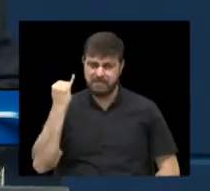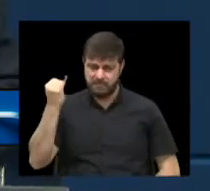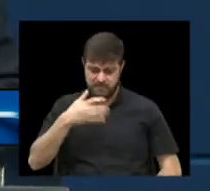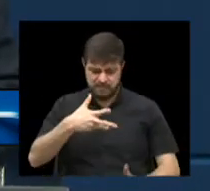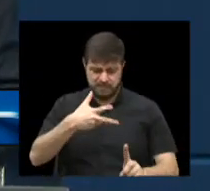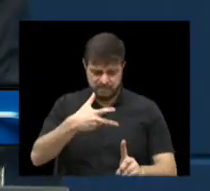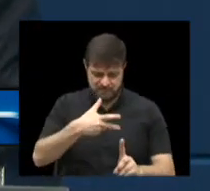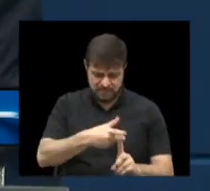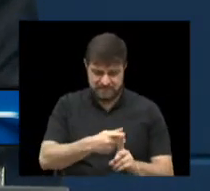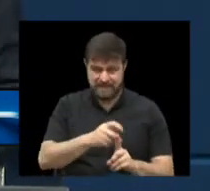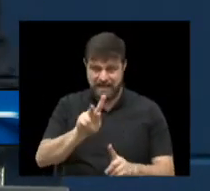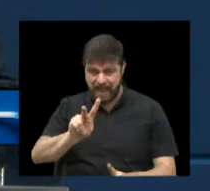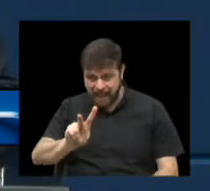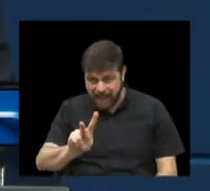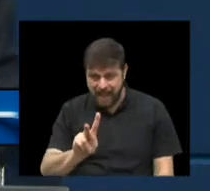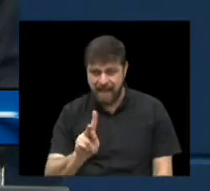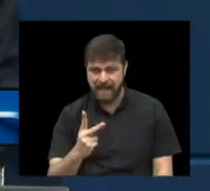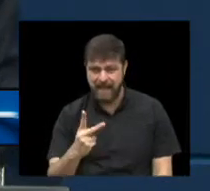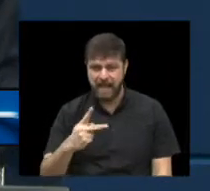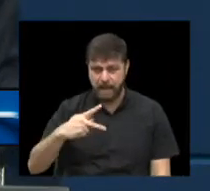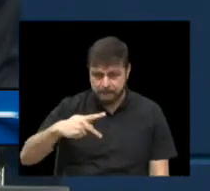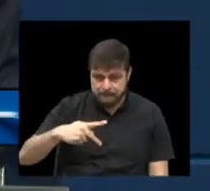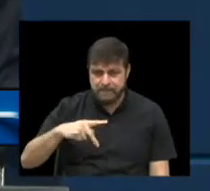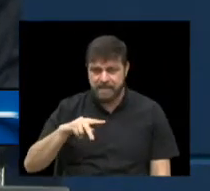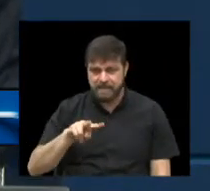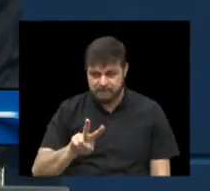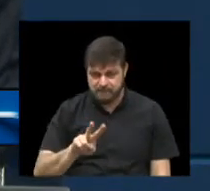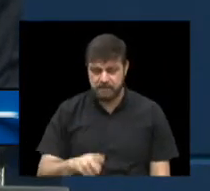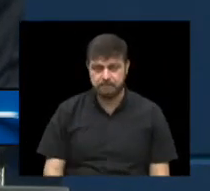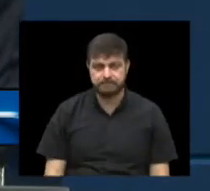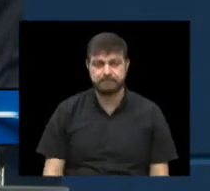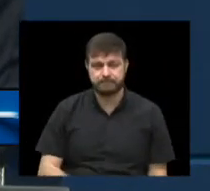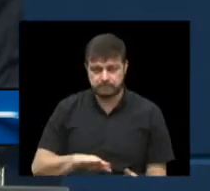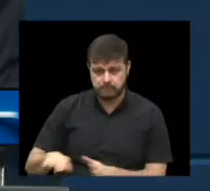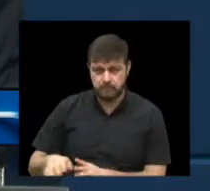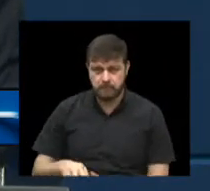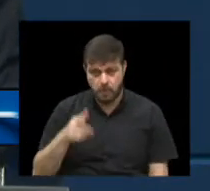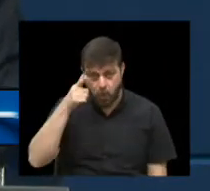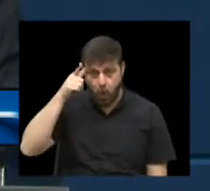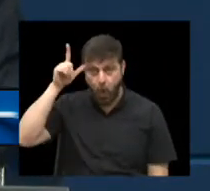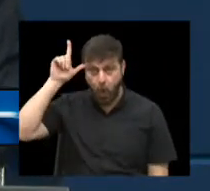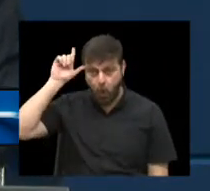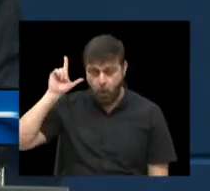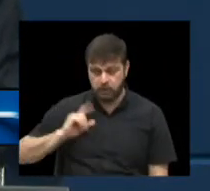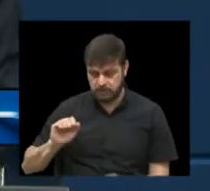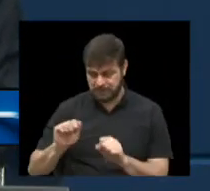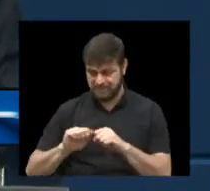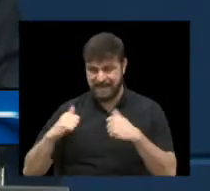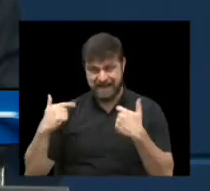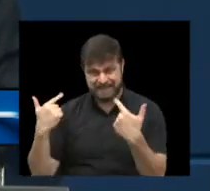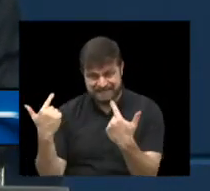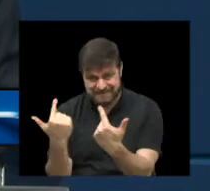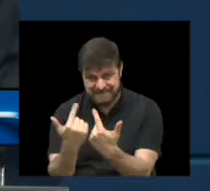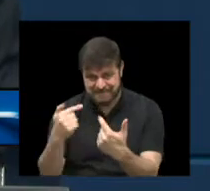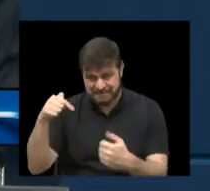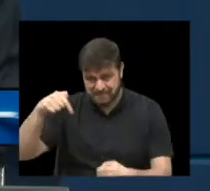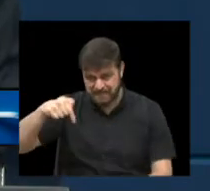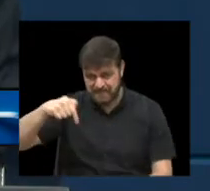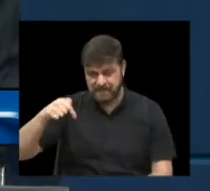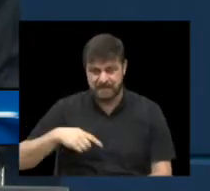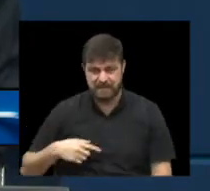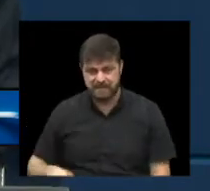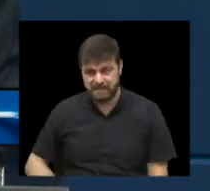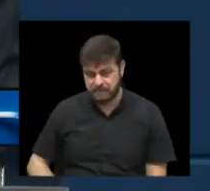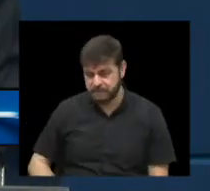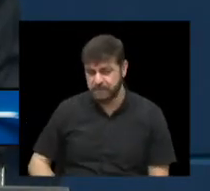vacina. Ontem aconteceu também a assembleia que elegeu a nova diretoria da Associação de Moradores do Bairro